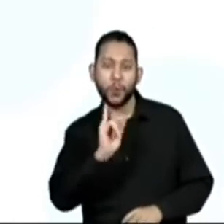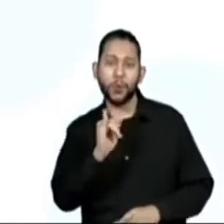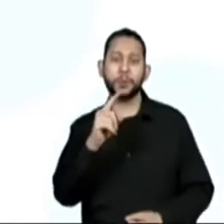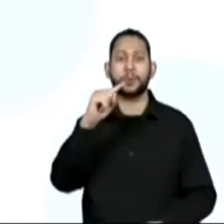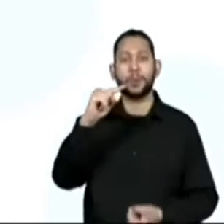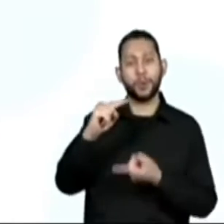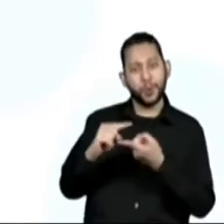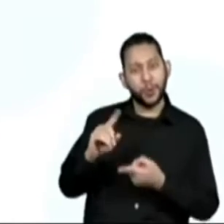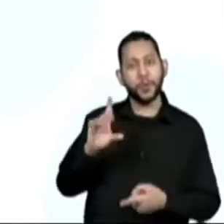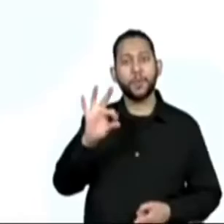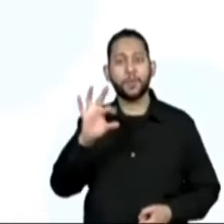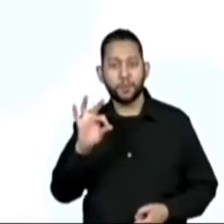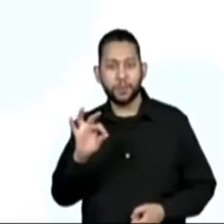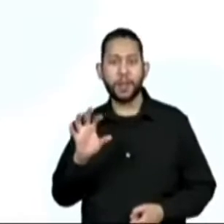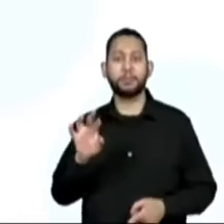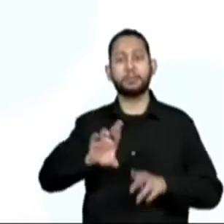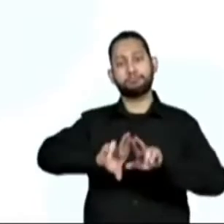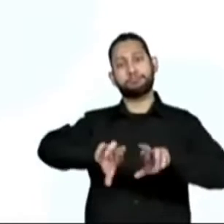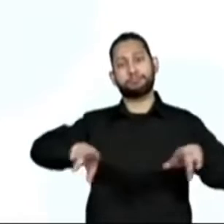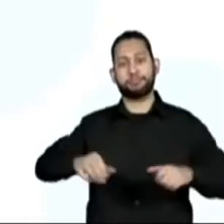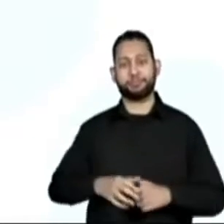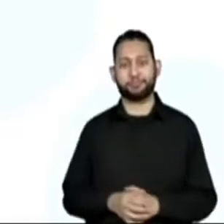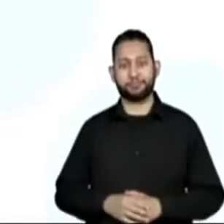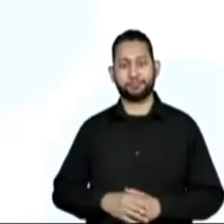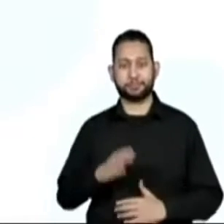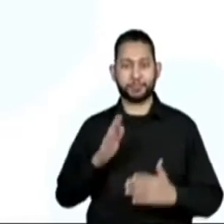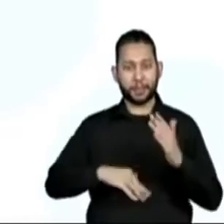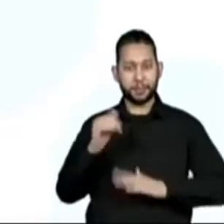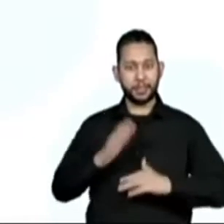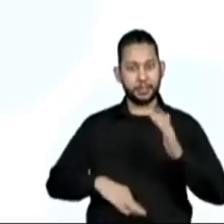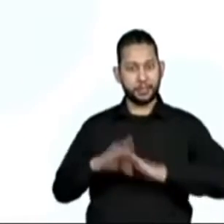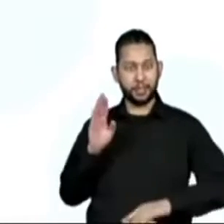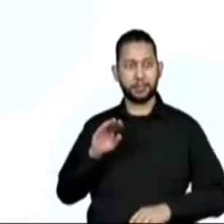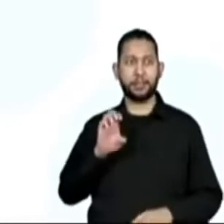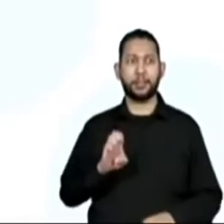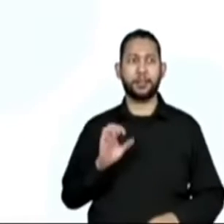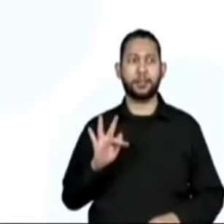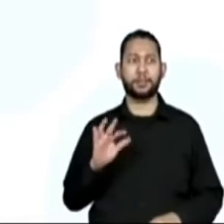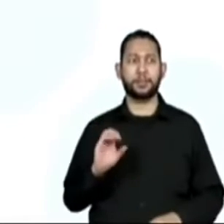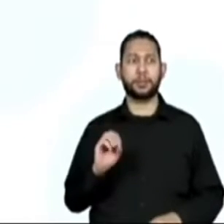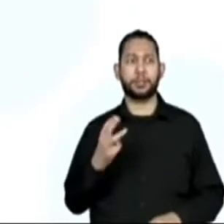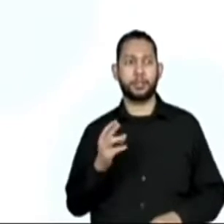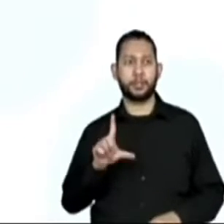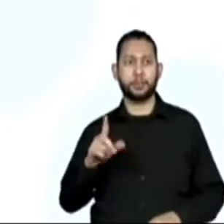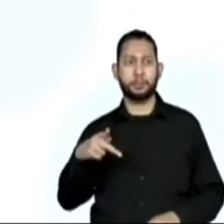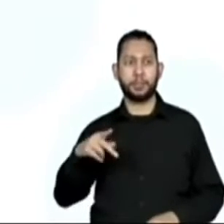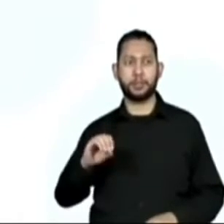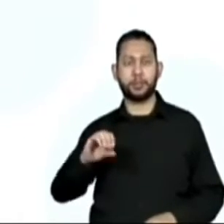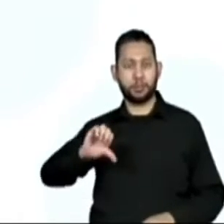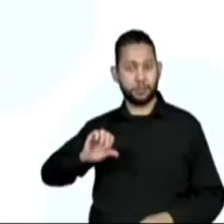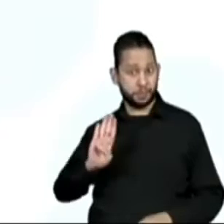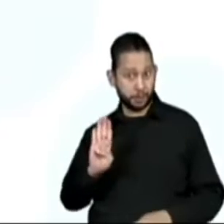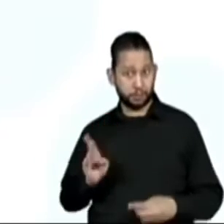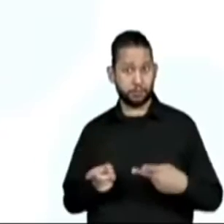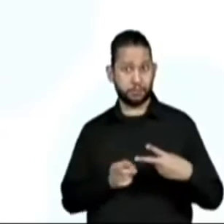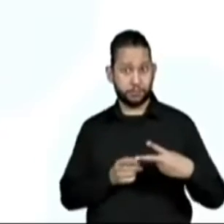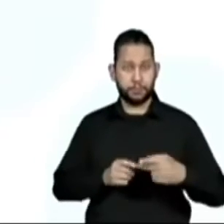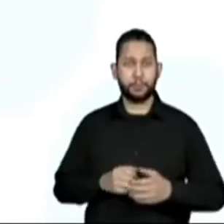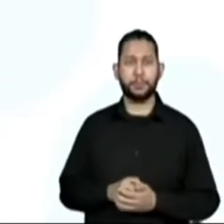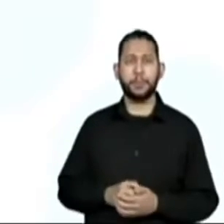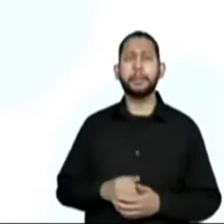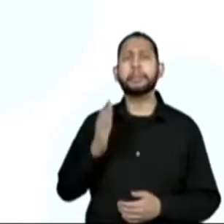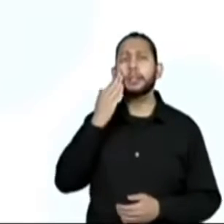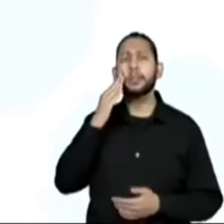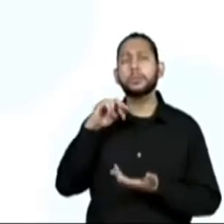outros. Habilidade EF03, LP09B. Compreender a função de adjetivos e